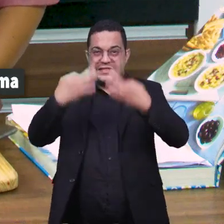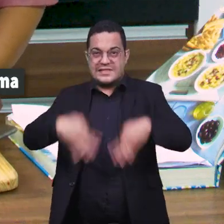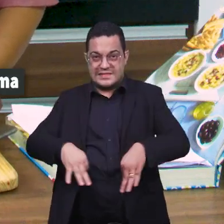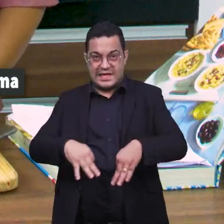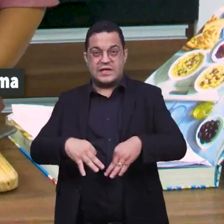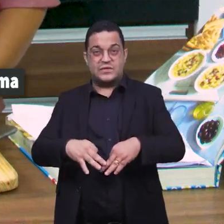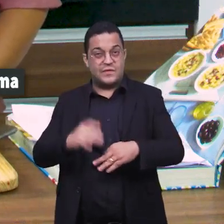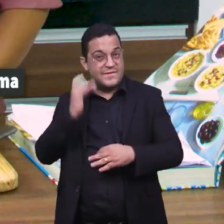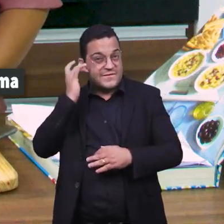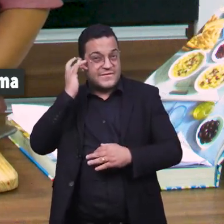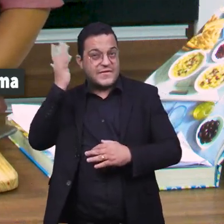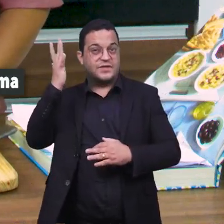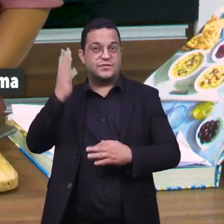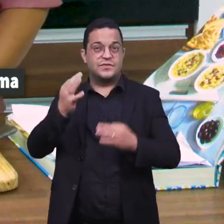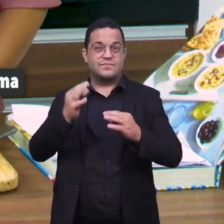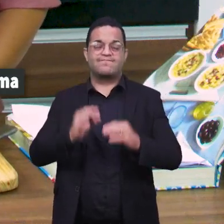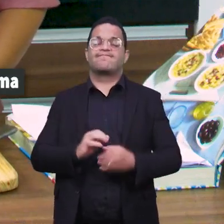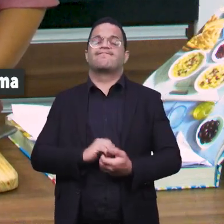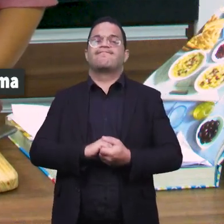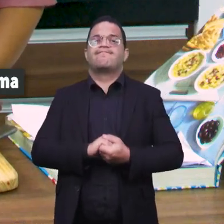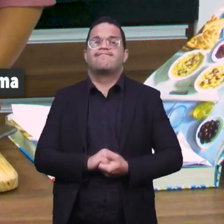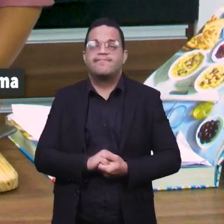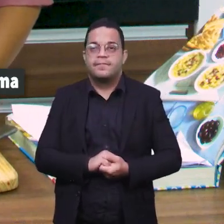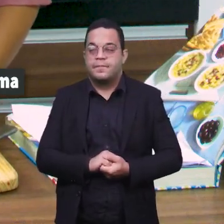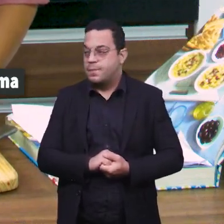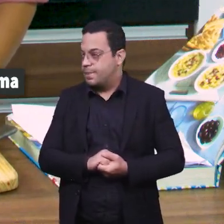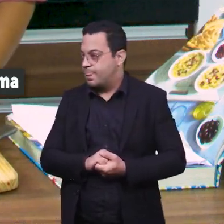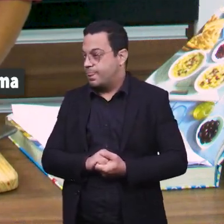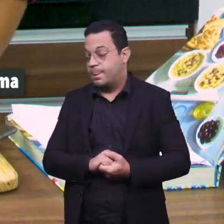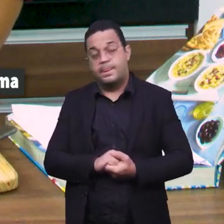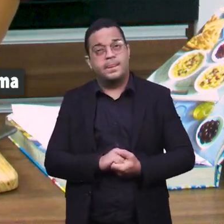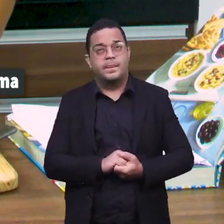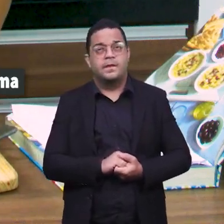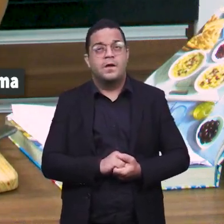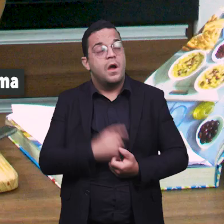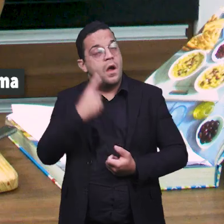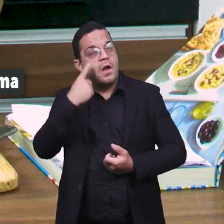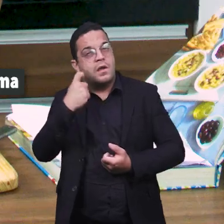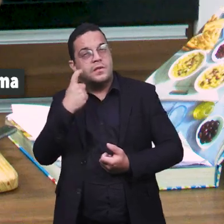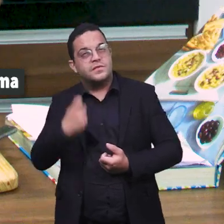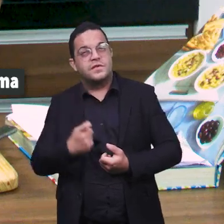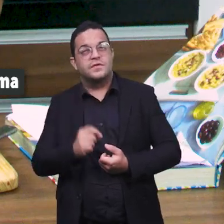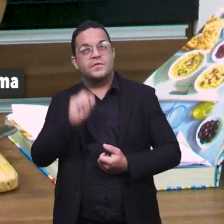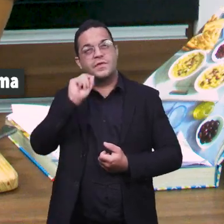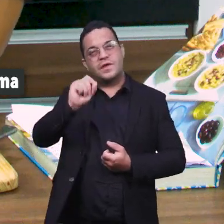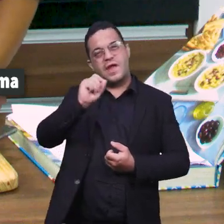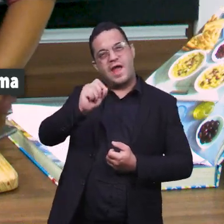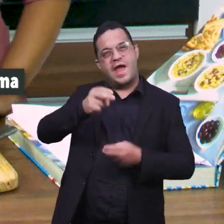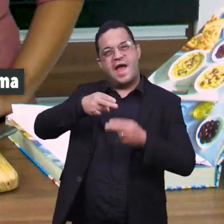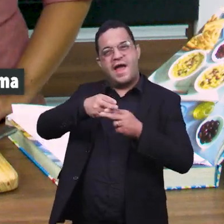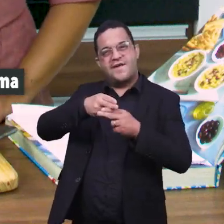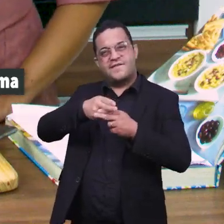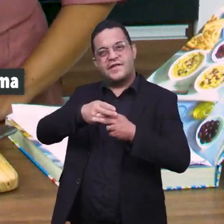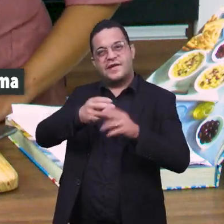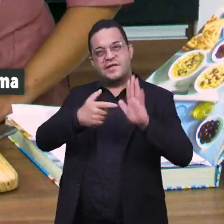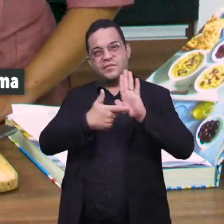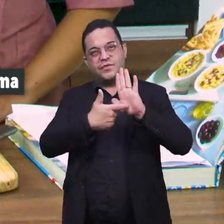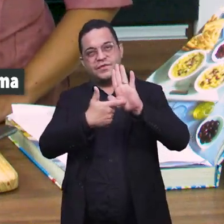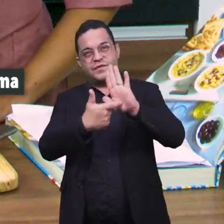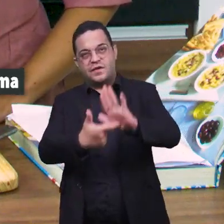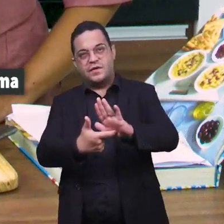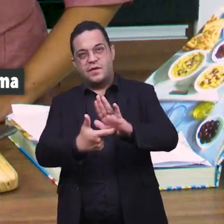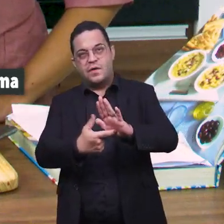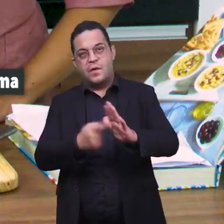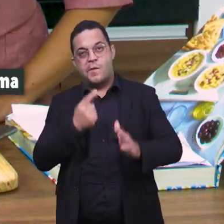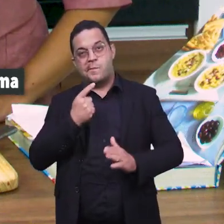e praticidade na hora de você manusear a sua faca. E interessante que essa faca que a Aquila mostrou, vou